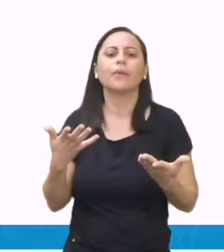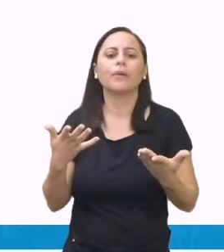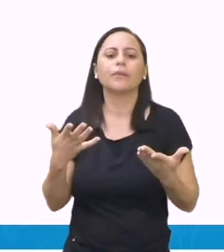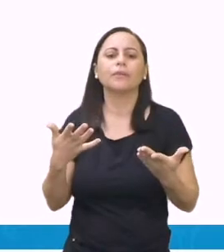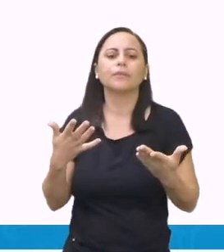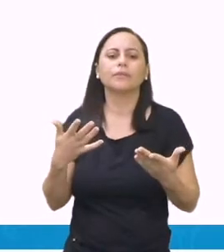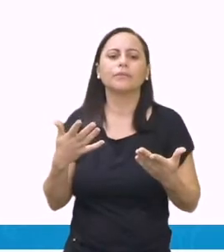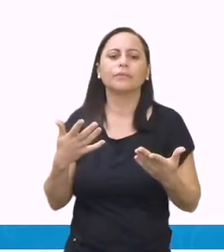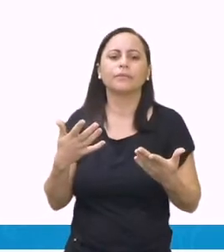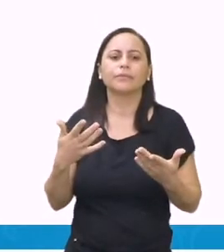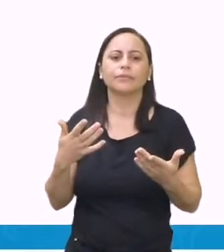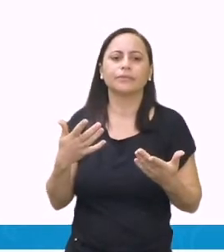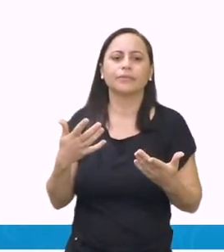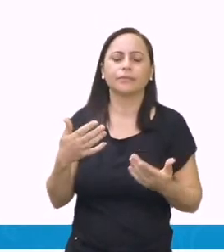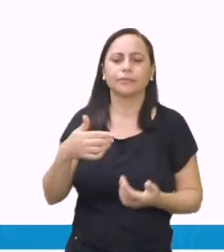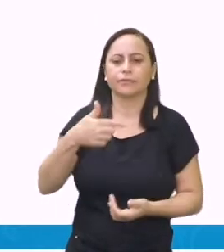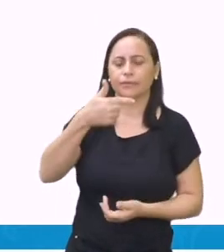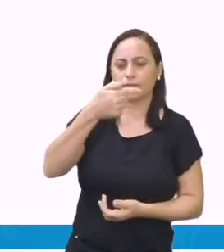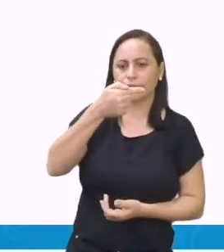em cima, ó.